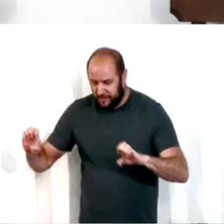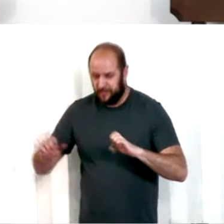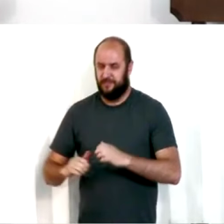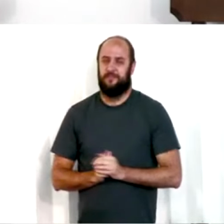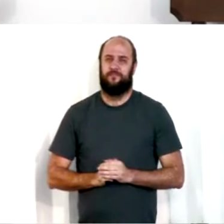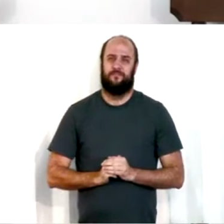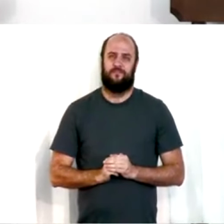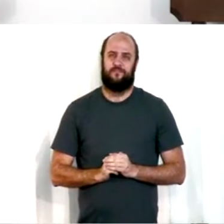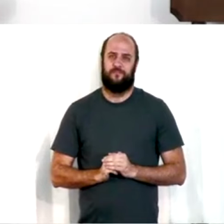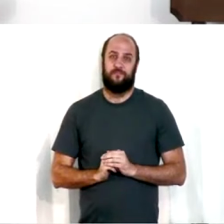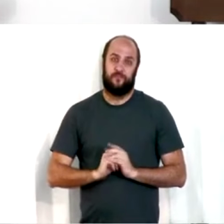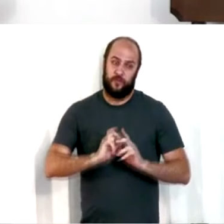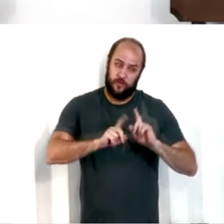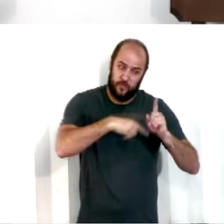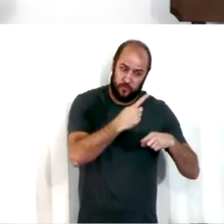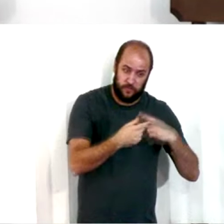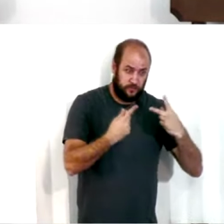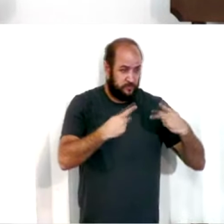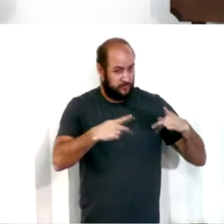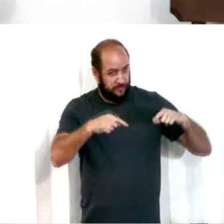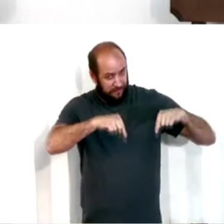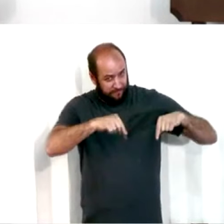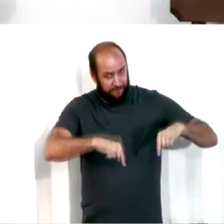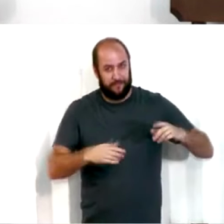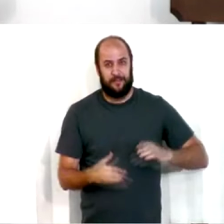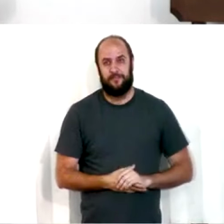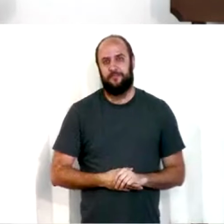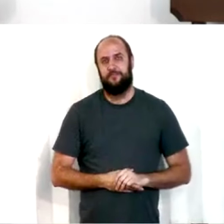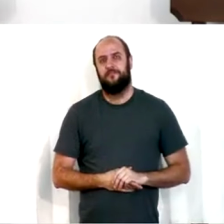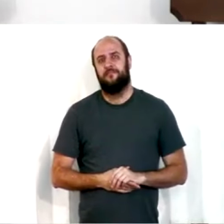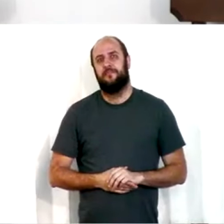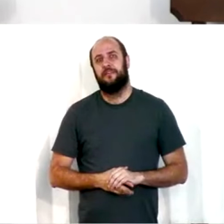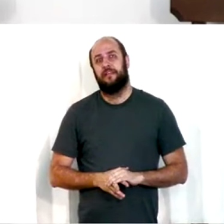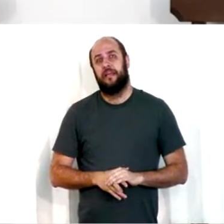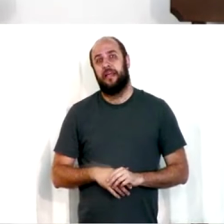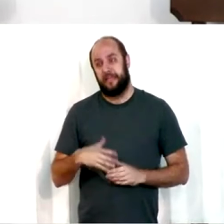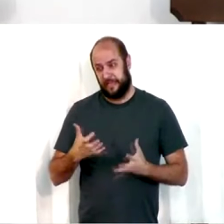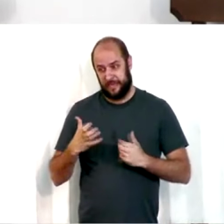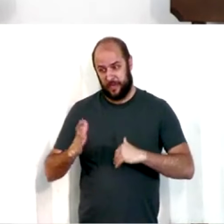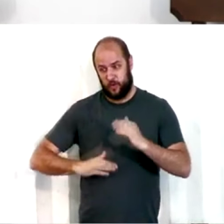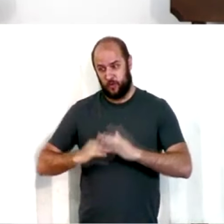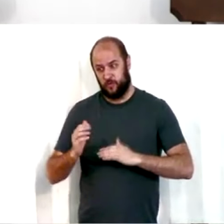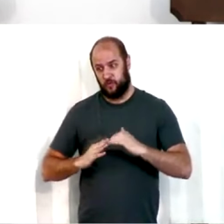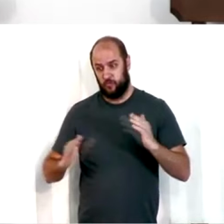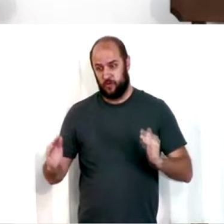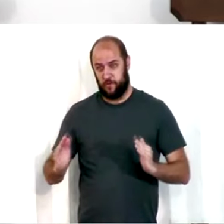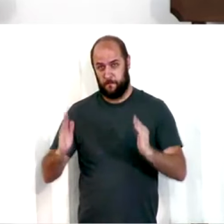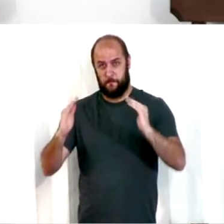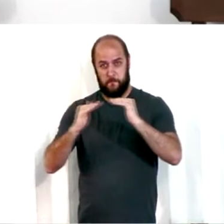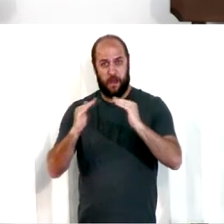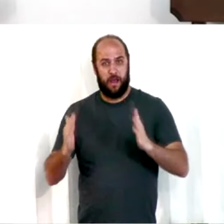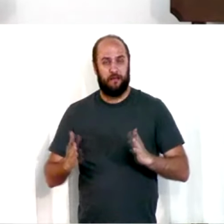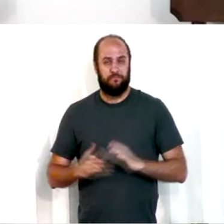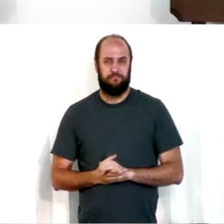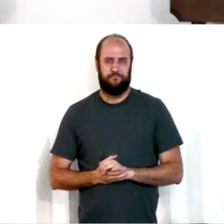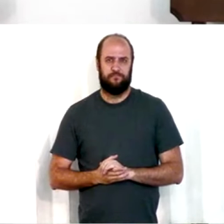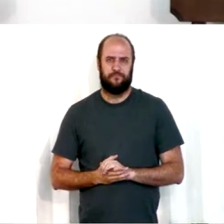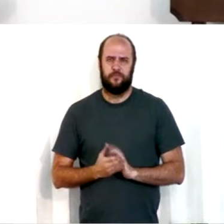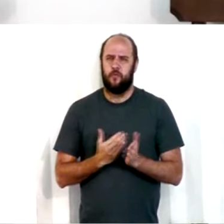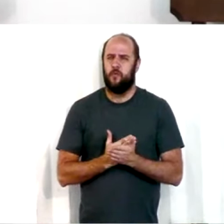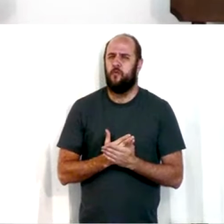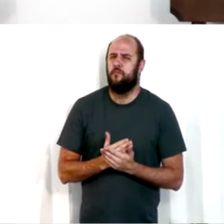O trabalho começou a crescer e eles quiseram construir um templo. Nós estamos falando de começo